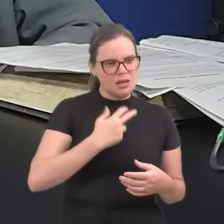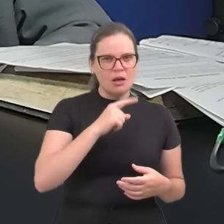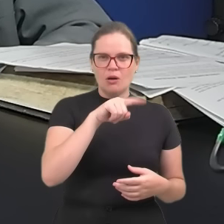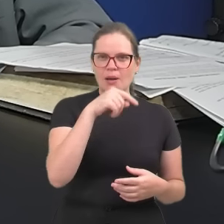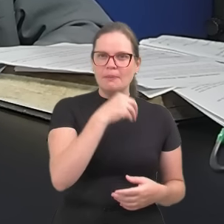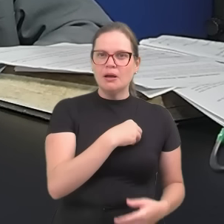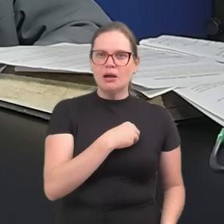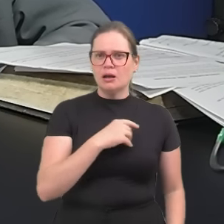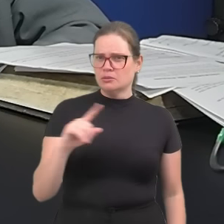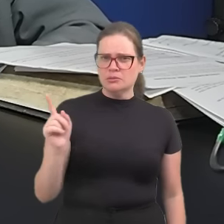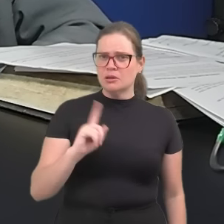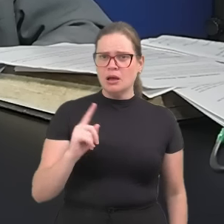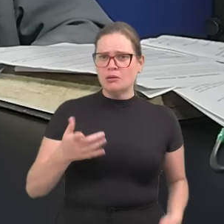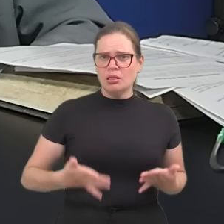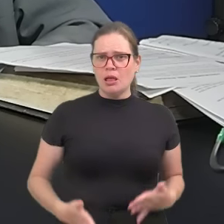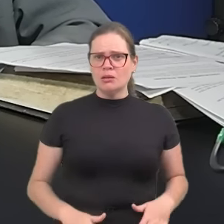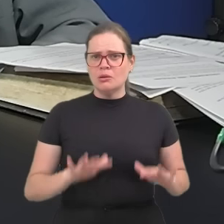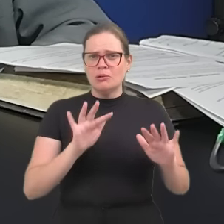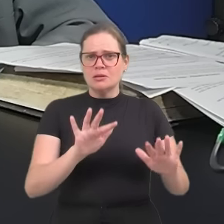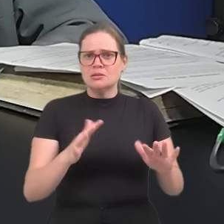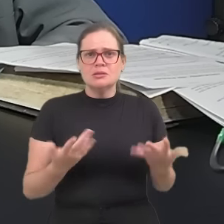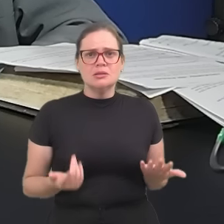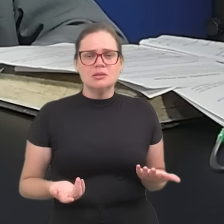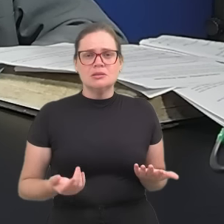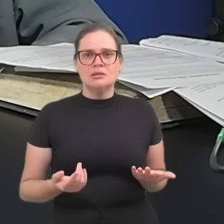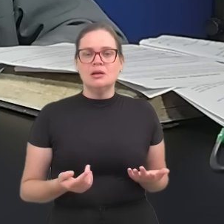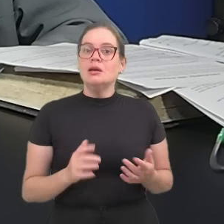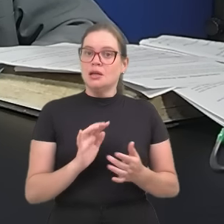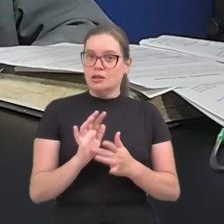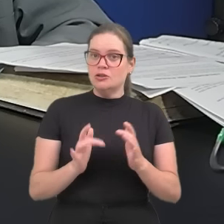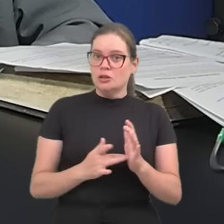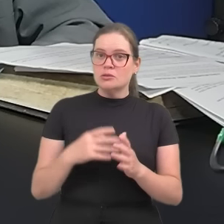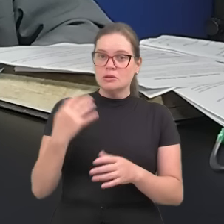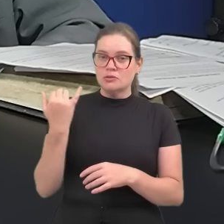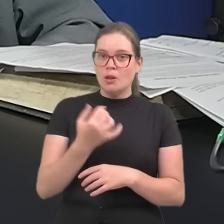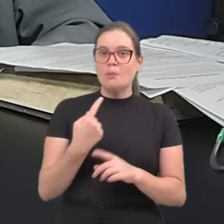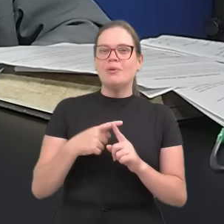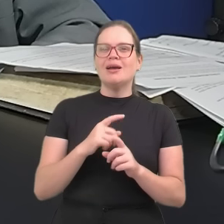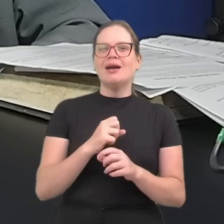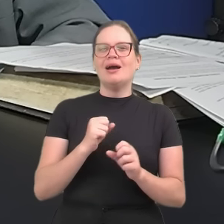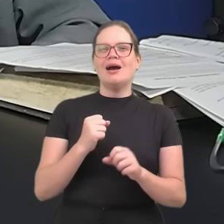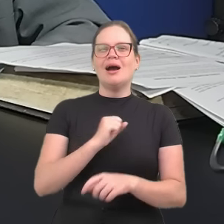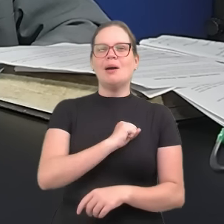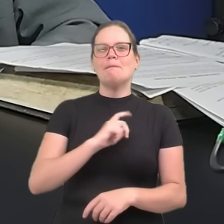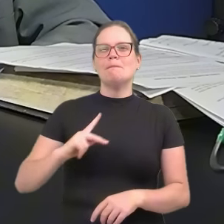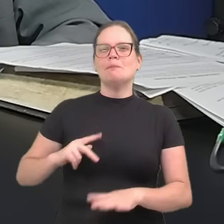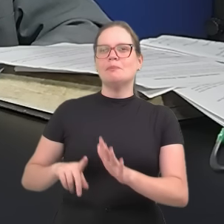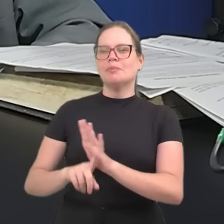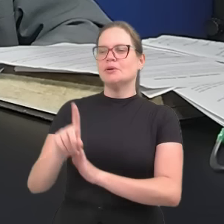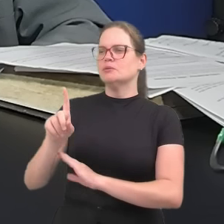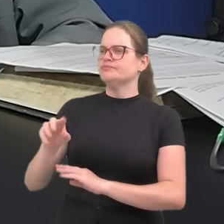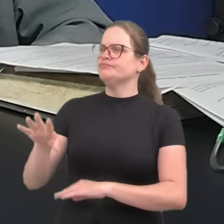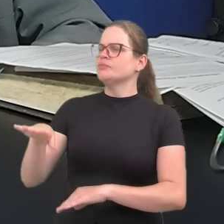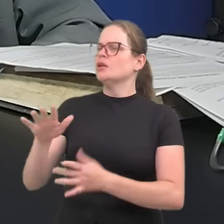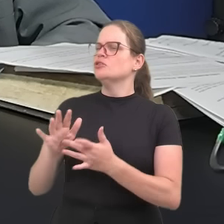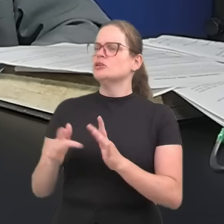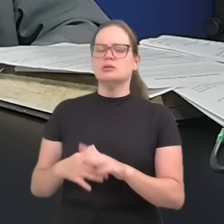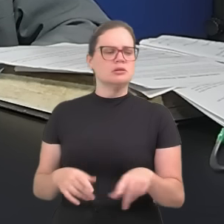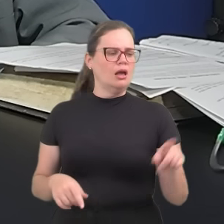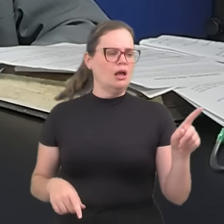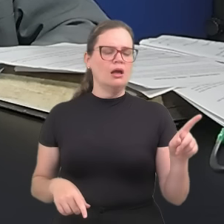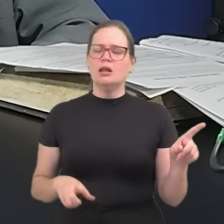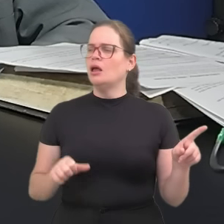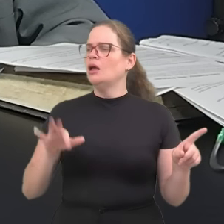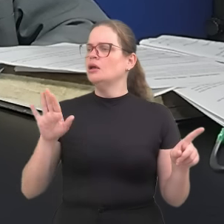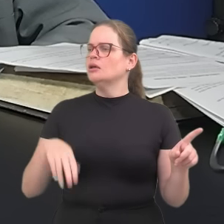e Jesus fala, quando os apóstolos perguntaram: quem pecou, este ou seus pais, para que nascesse cego? Aí Jesus responde: